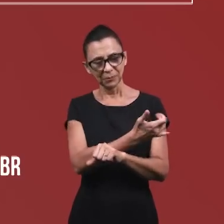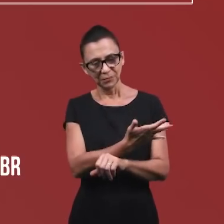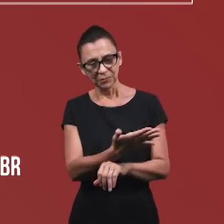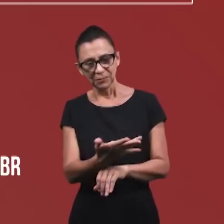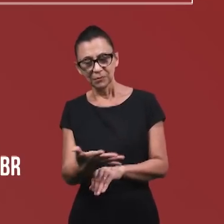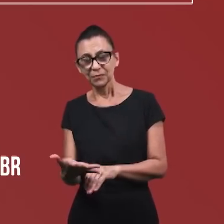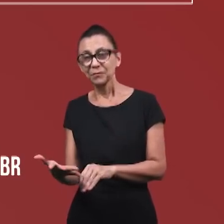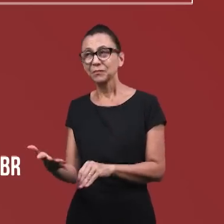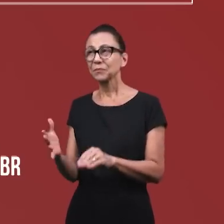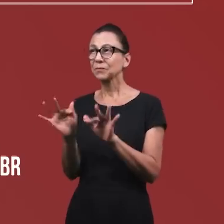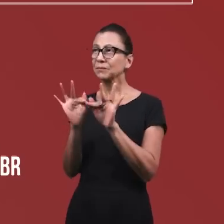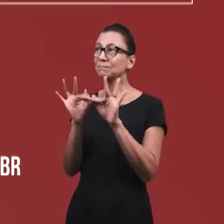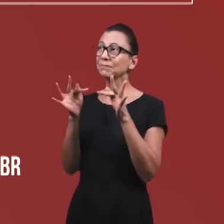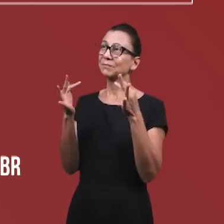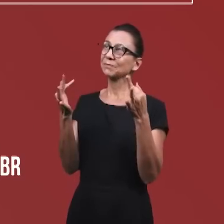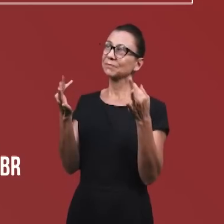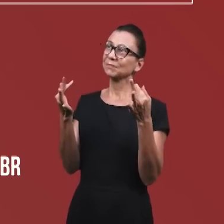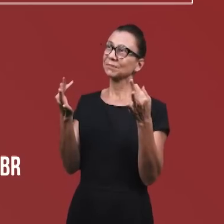jardim.